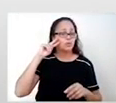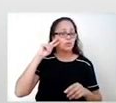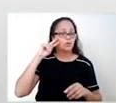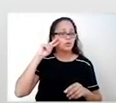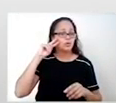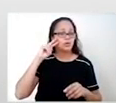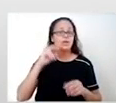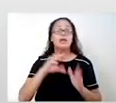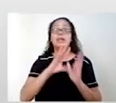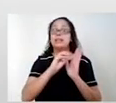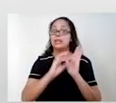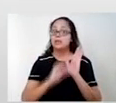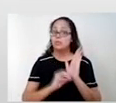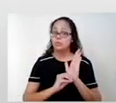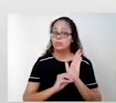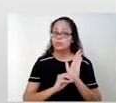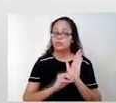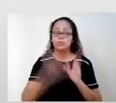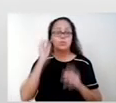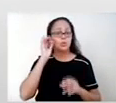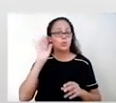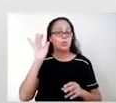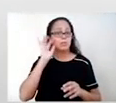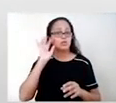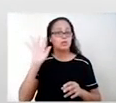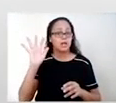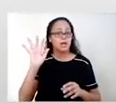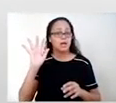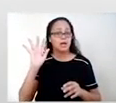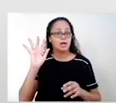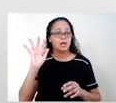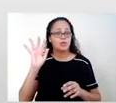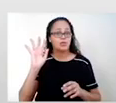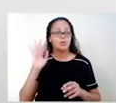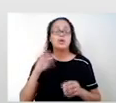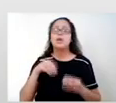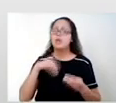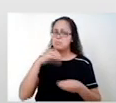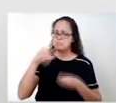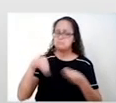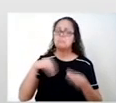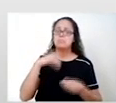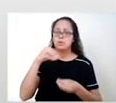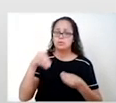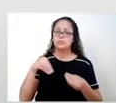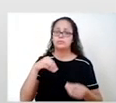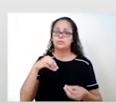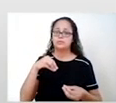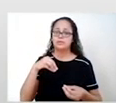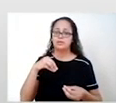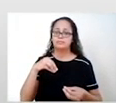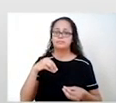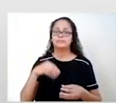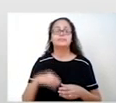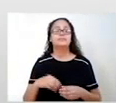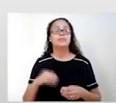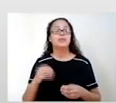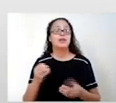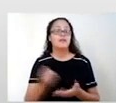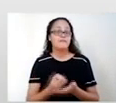vai ter um pouco desse conteúdo imaginário, mas ela pode ter também essa mistura com fatos reais, certo?